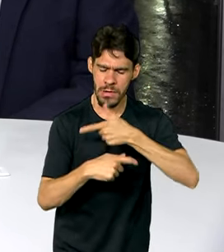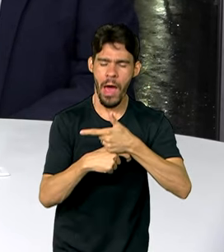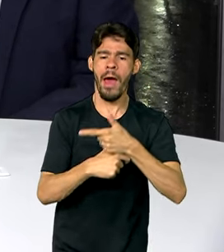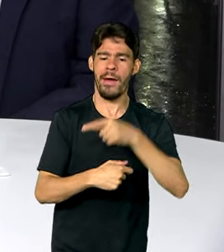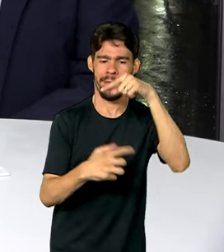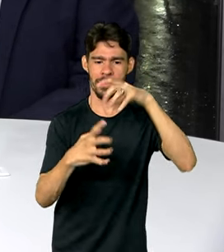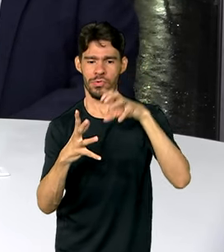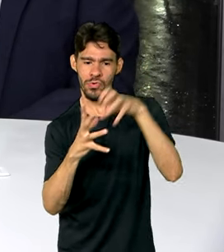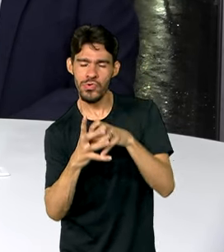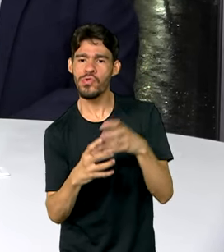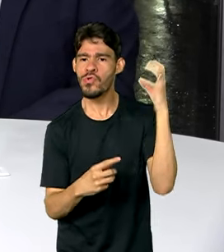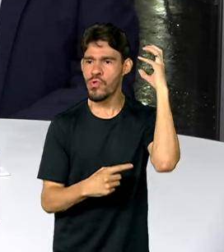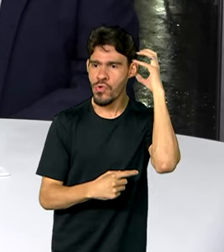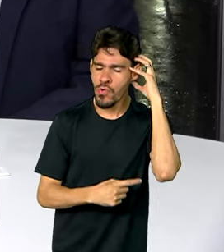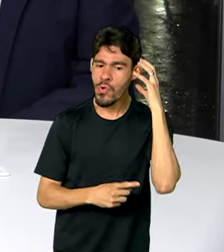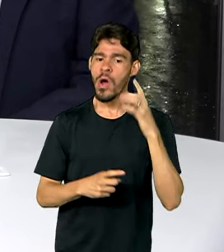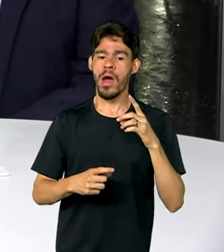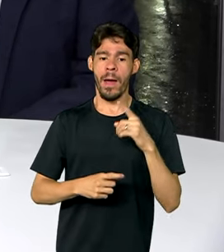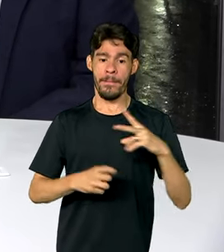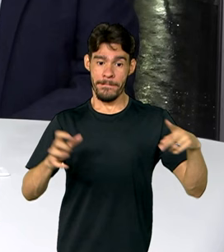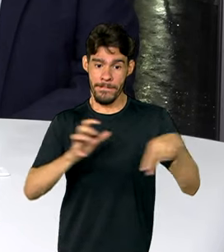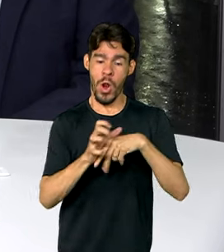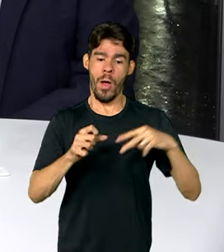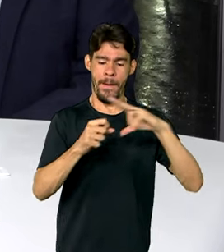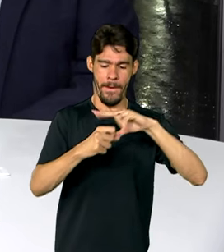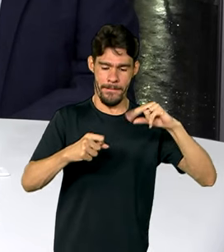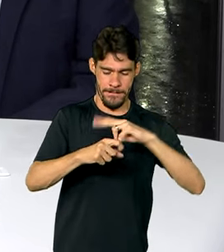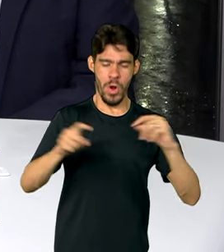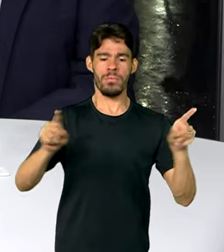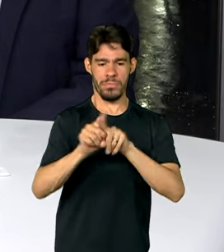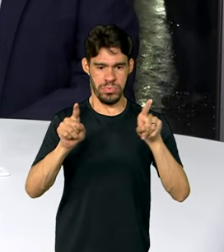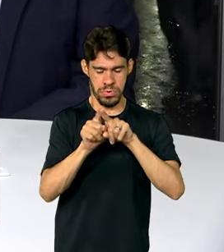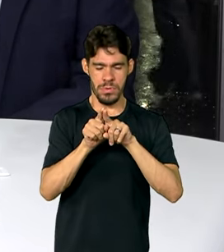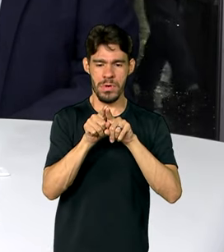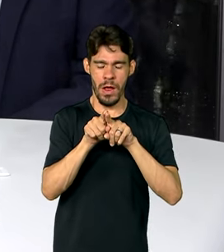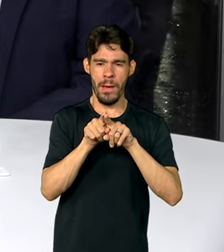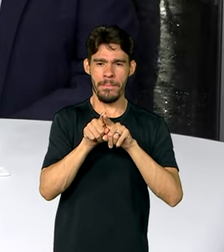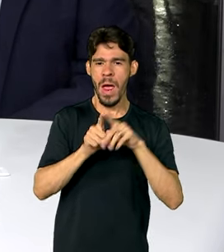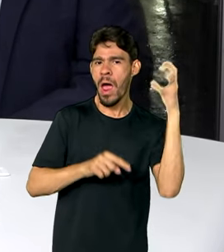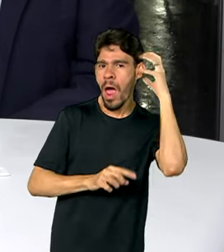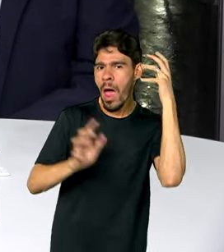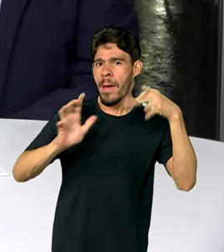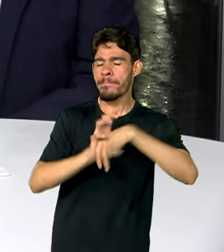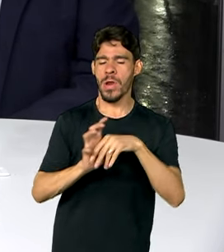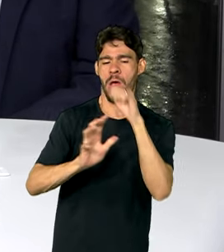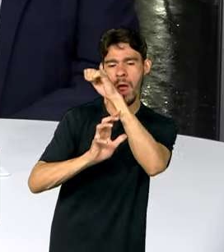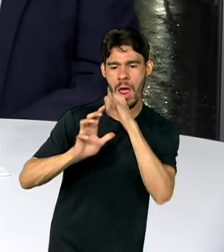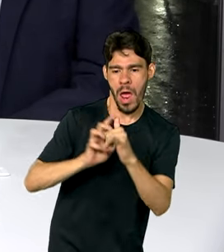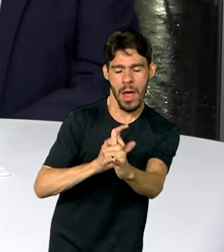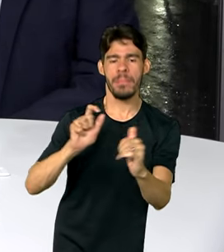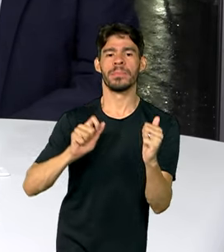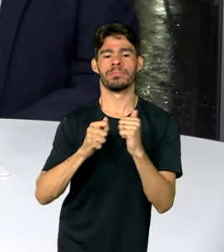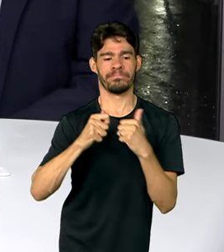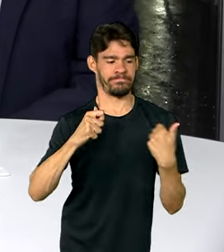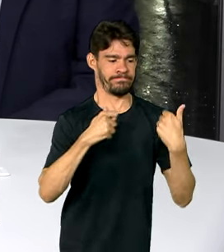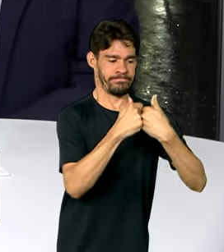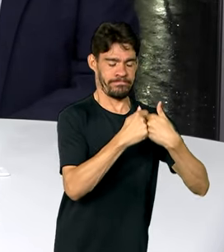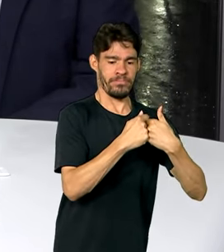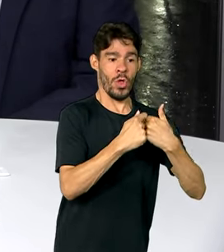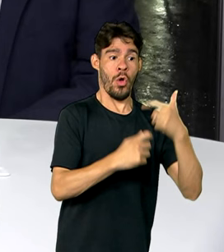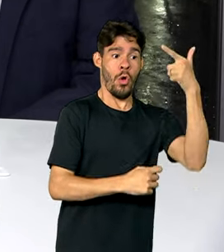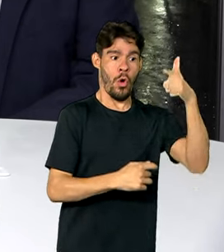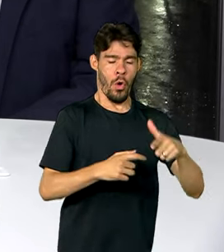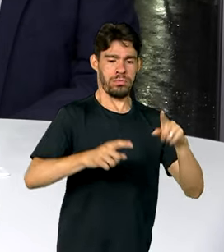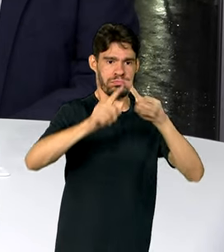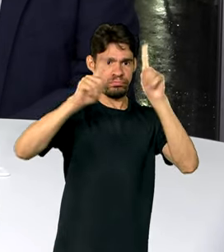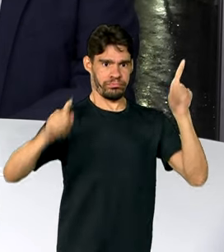de rádio, que atende aqui a nós da Voz do Brasil e também aos veículos de rádio da EBC, a gente tem aqui ao lado um outro estúdio de